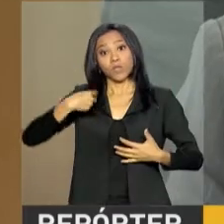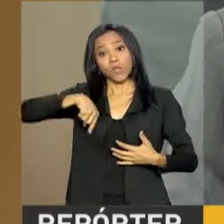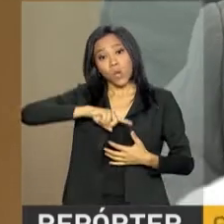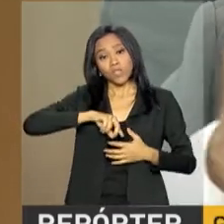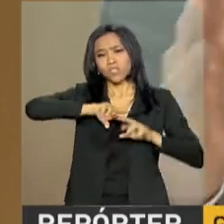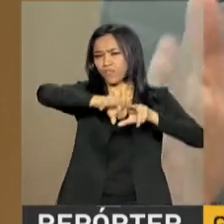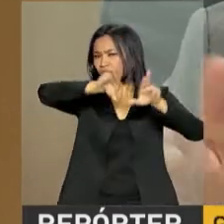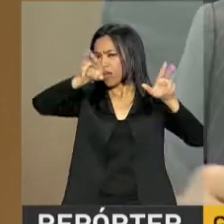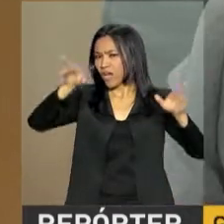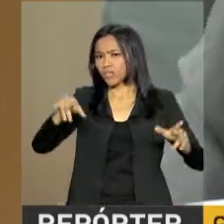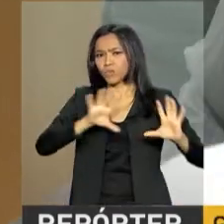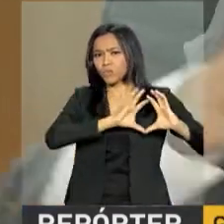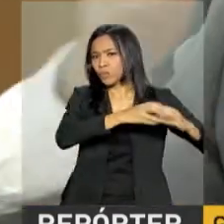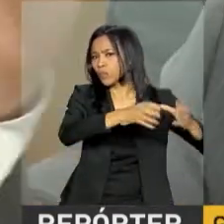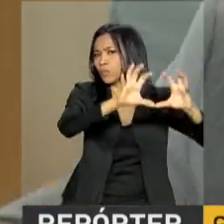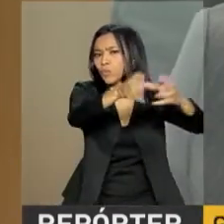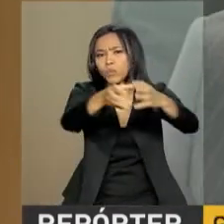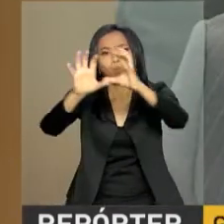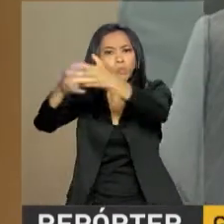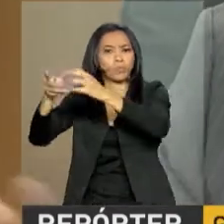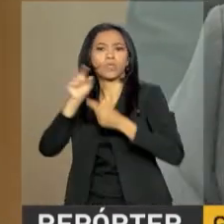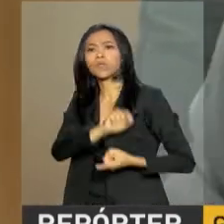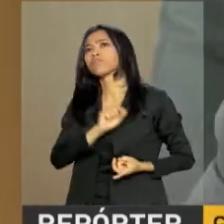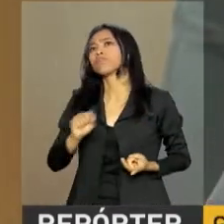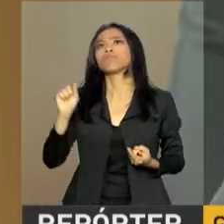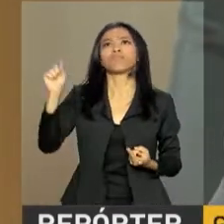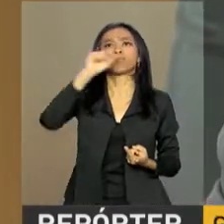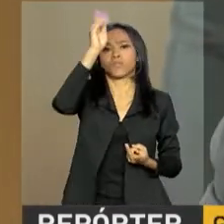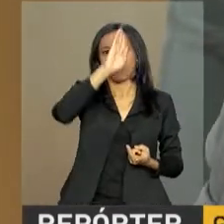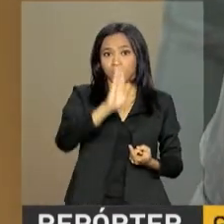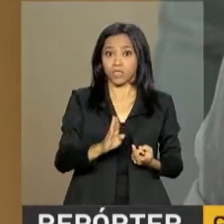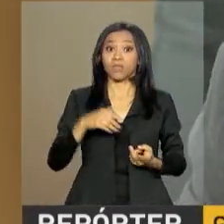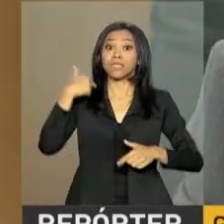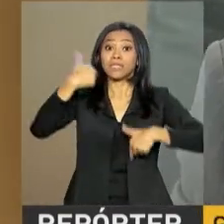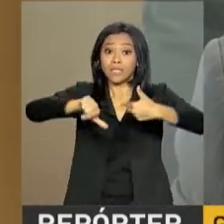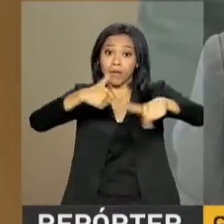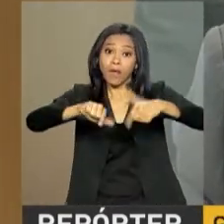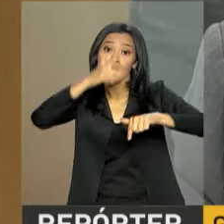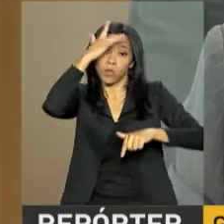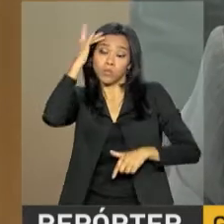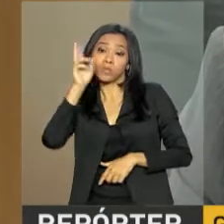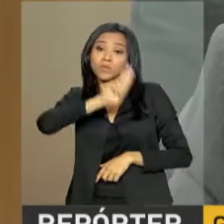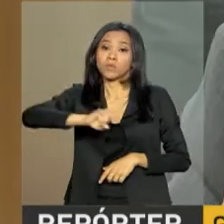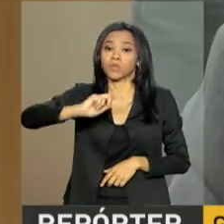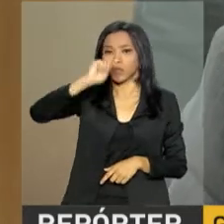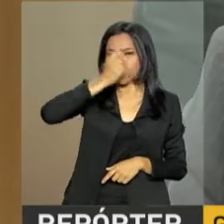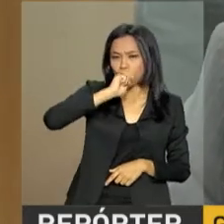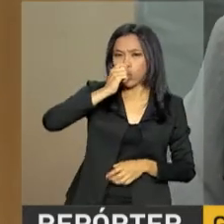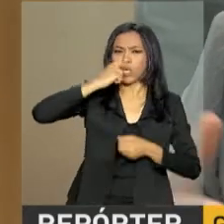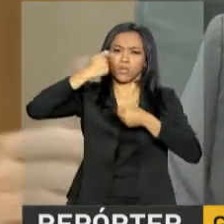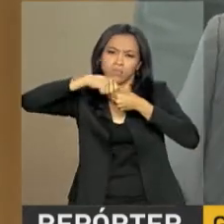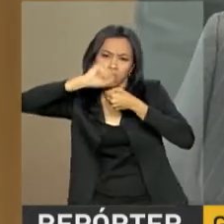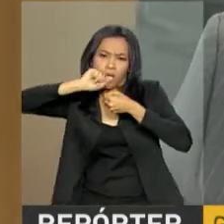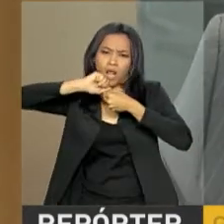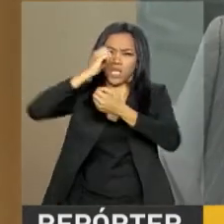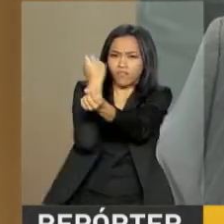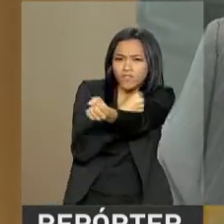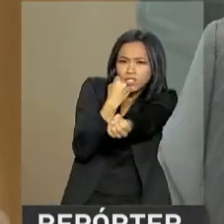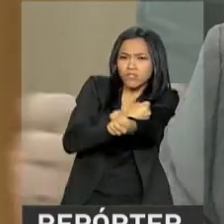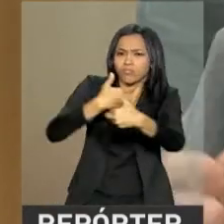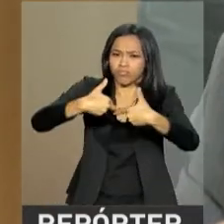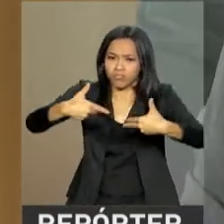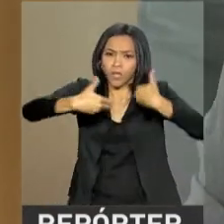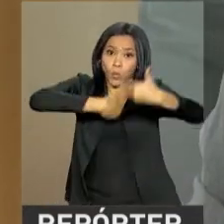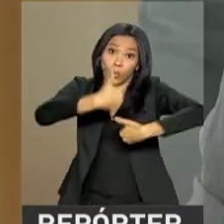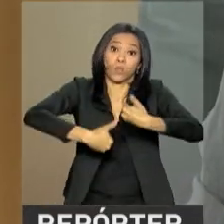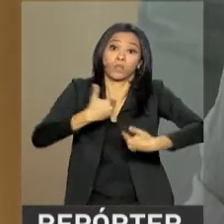diversas comunidades estão espalhadas pelo brasil e que nós decidimos usar parte do